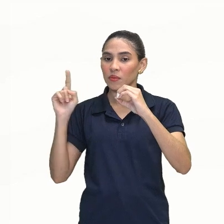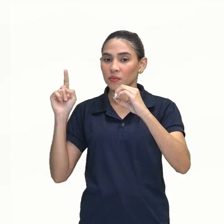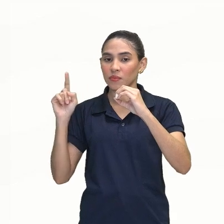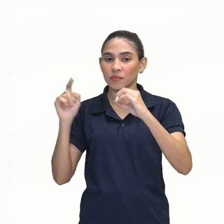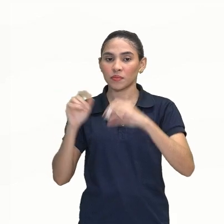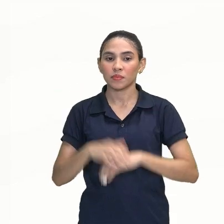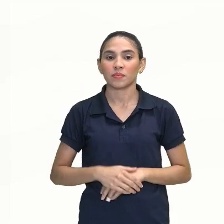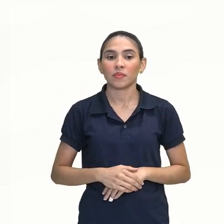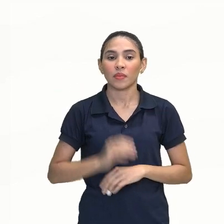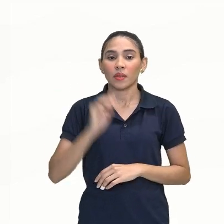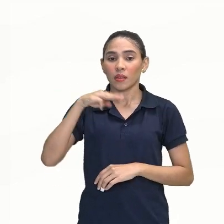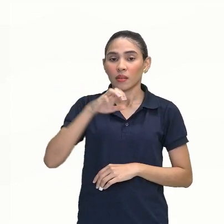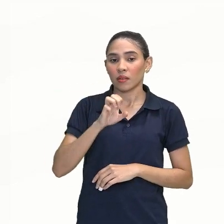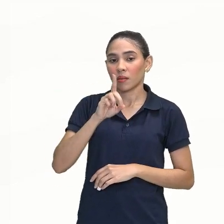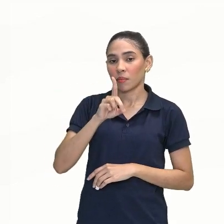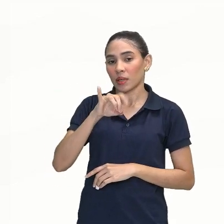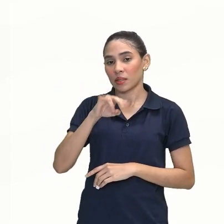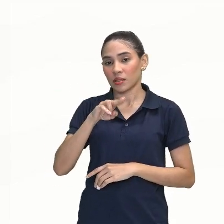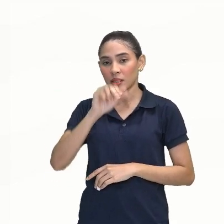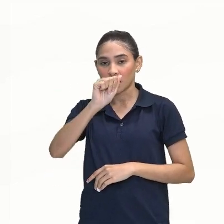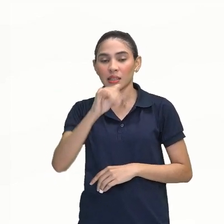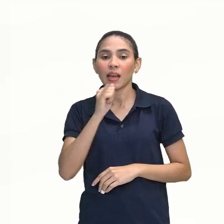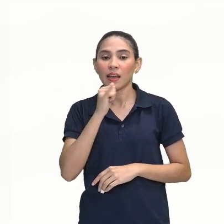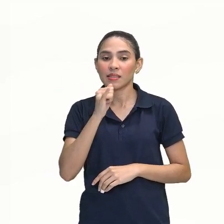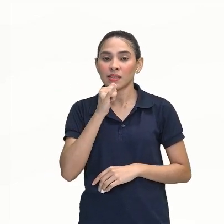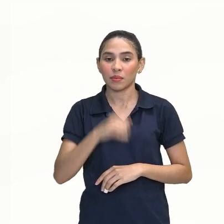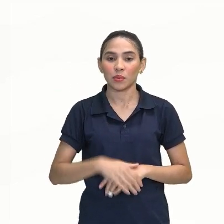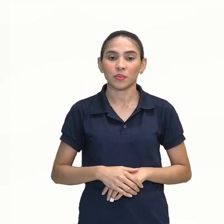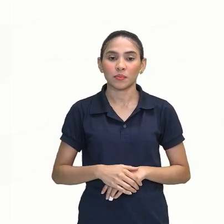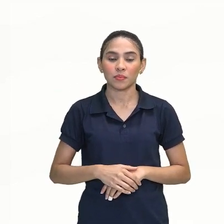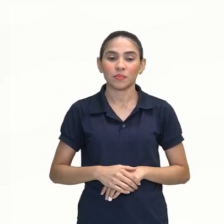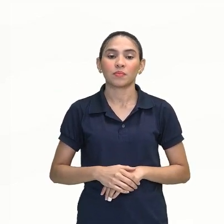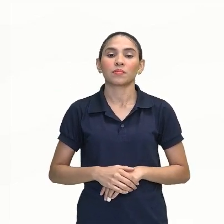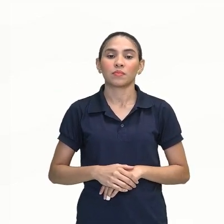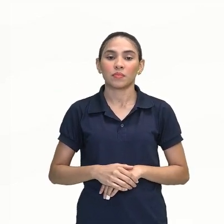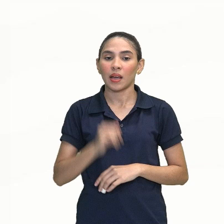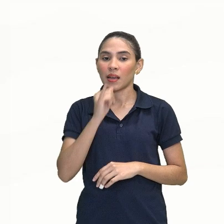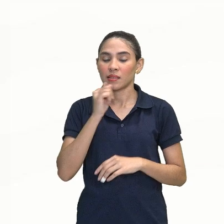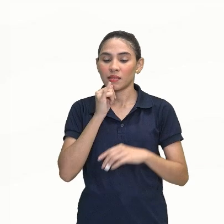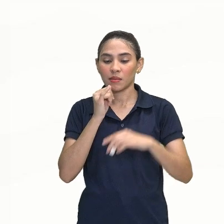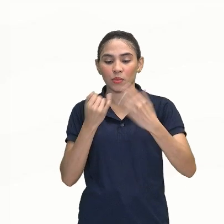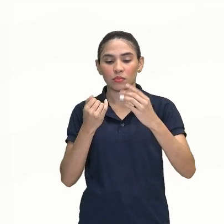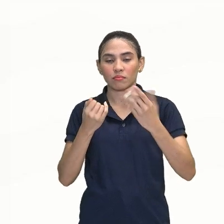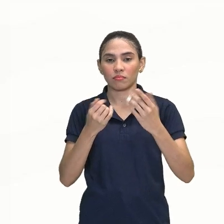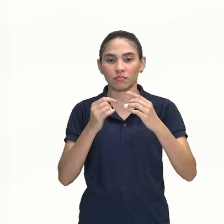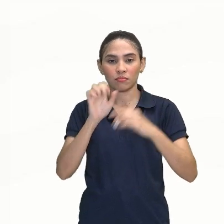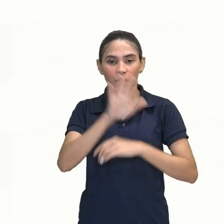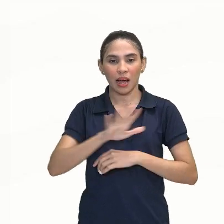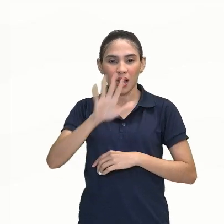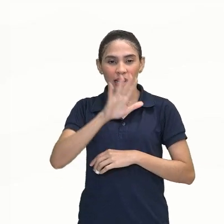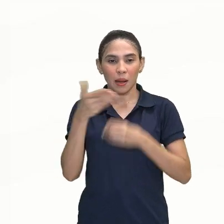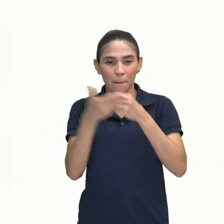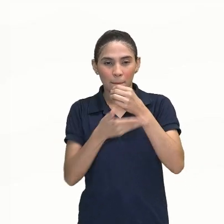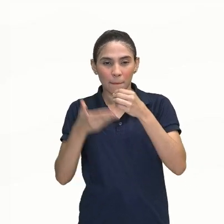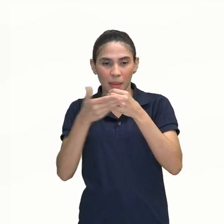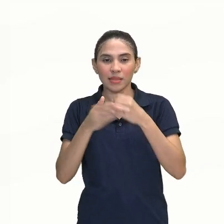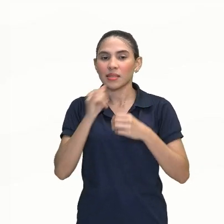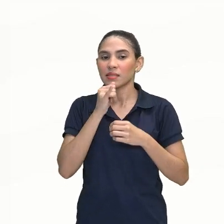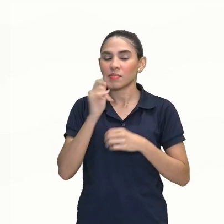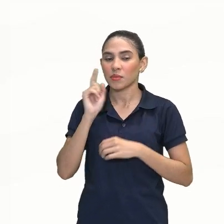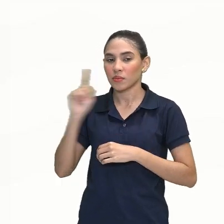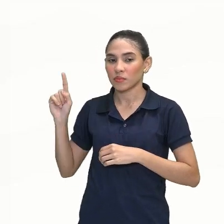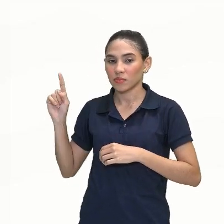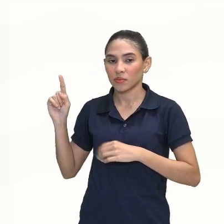para mediana, ou seja, para exatamente o meio da minha base, tá?